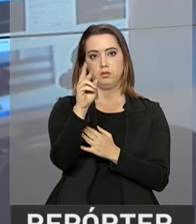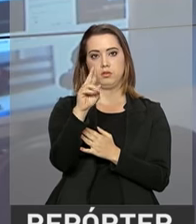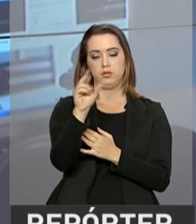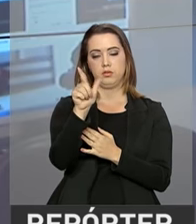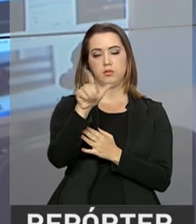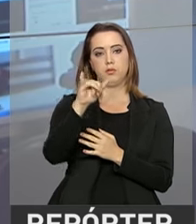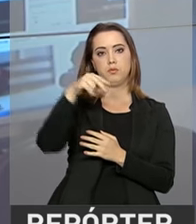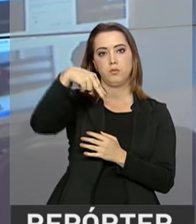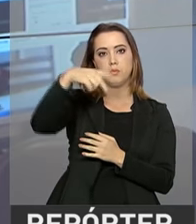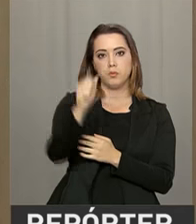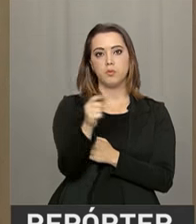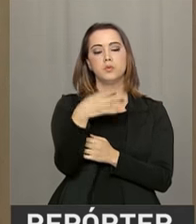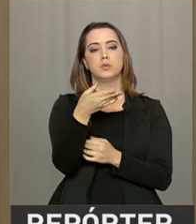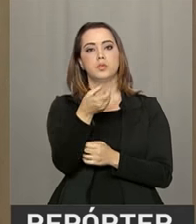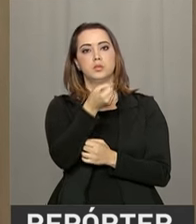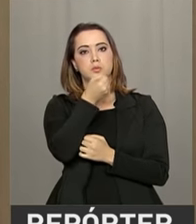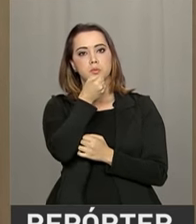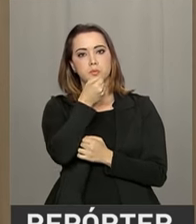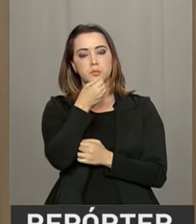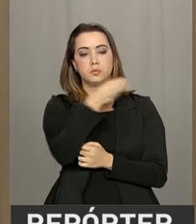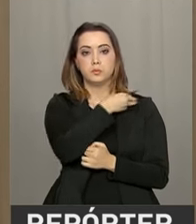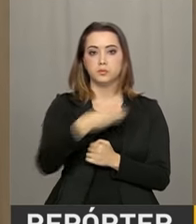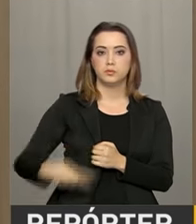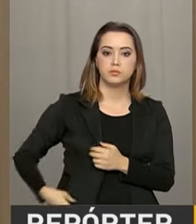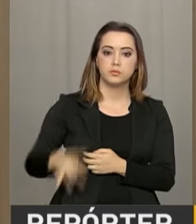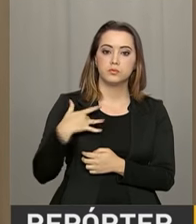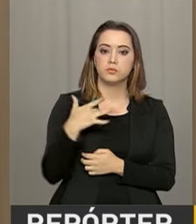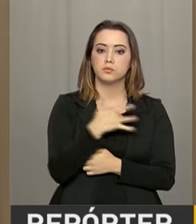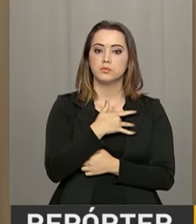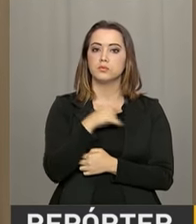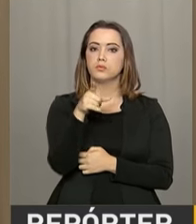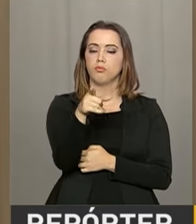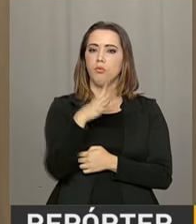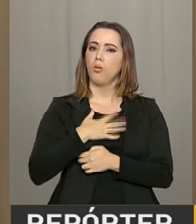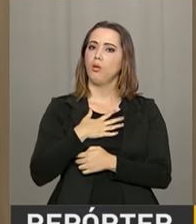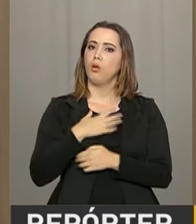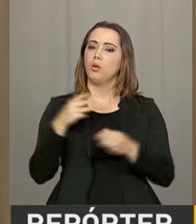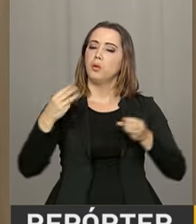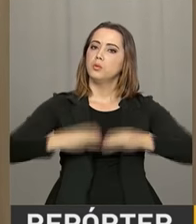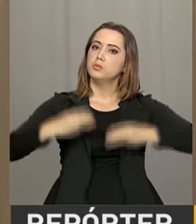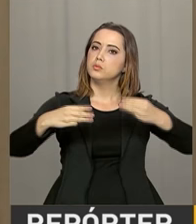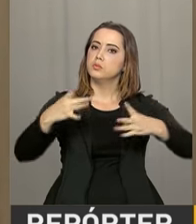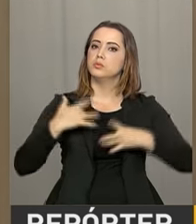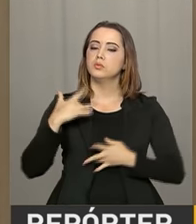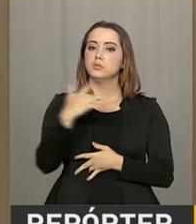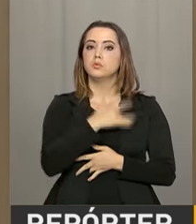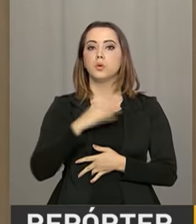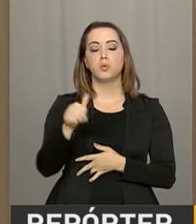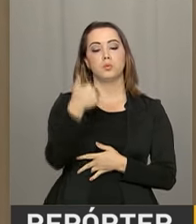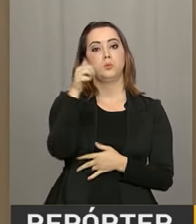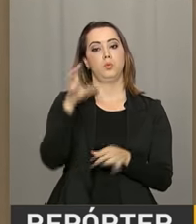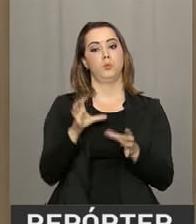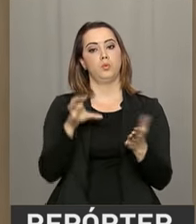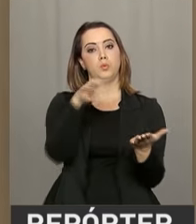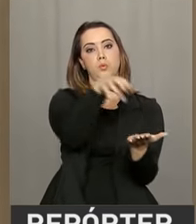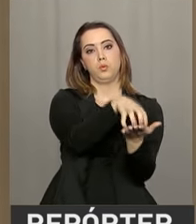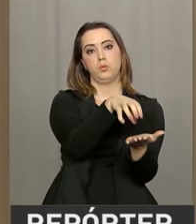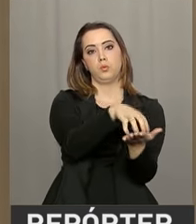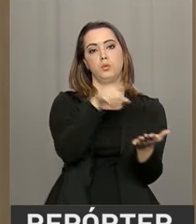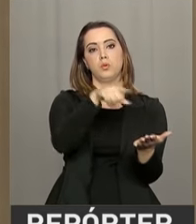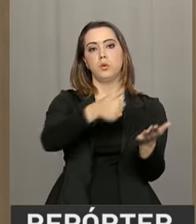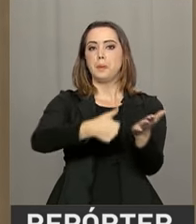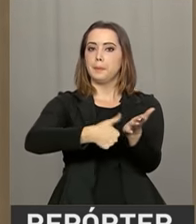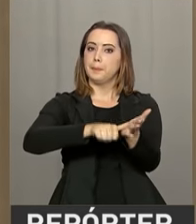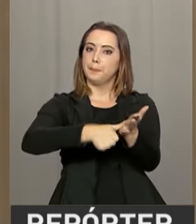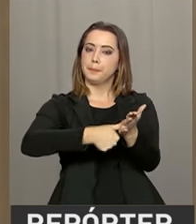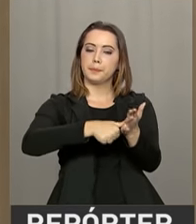Ricardo Barros. O Ministério da Saúde será o primeiro órgão da administração pública federal a utilizar os serviços de